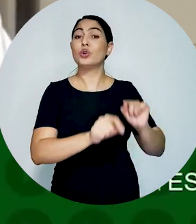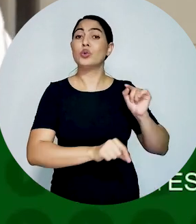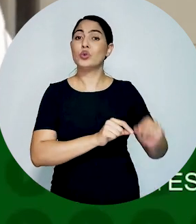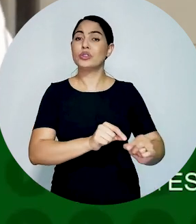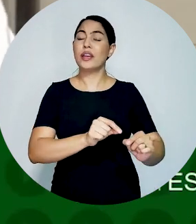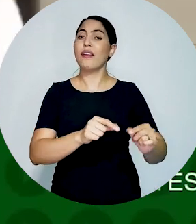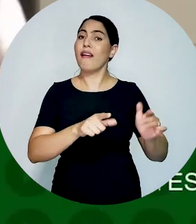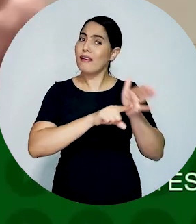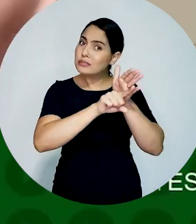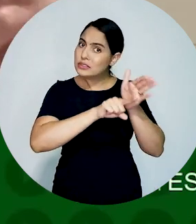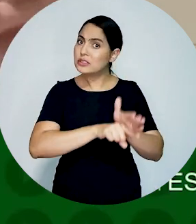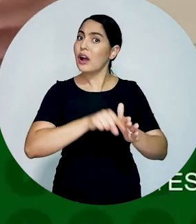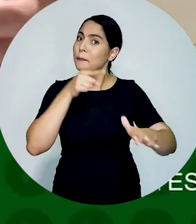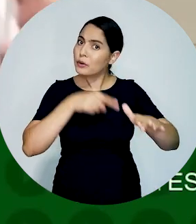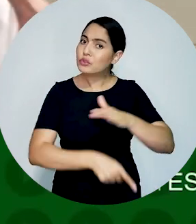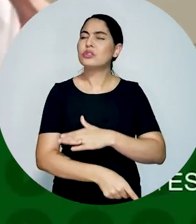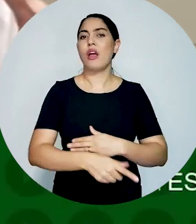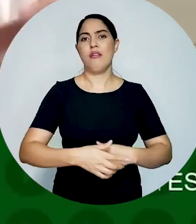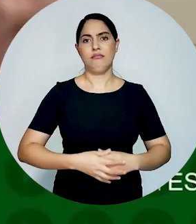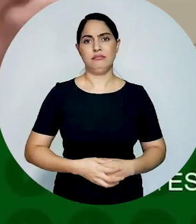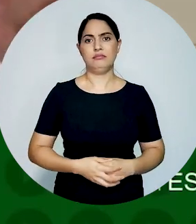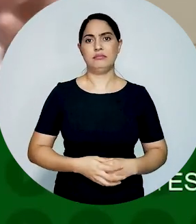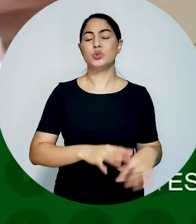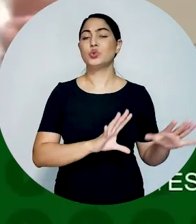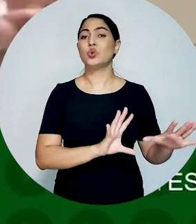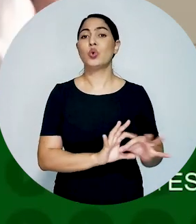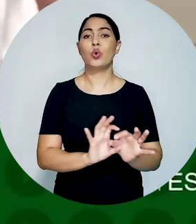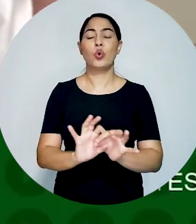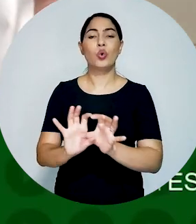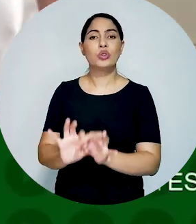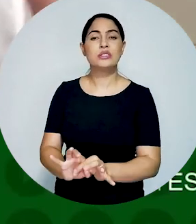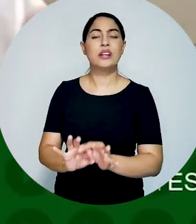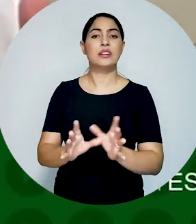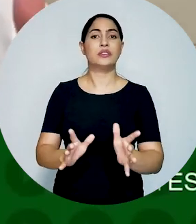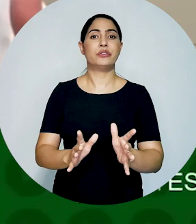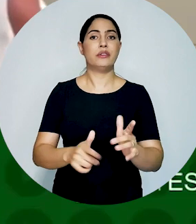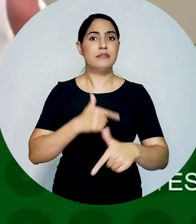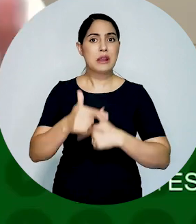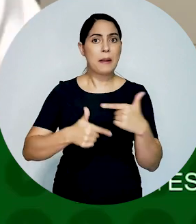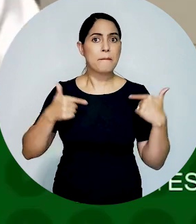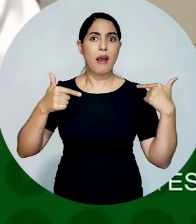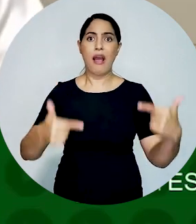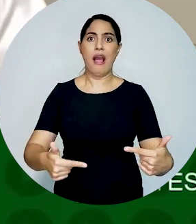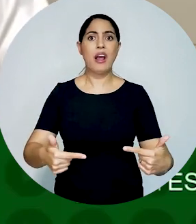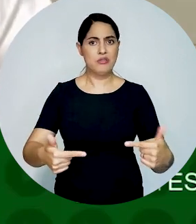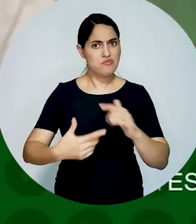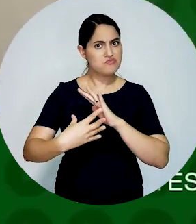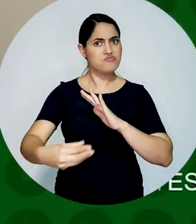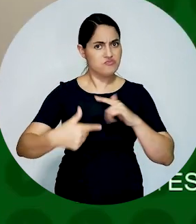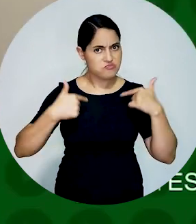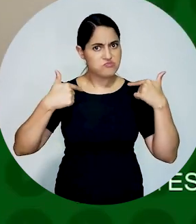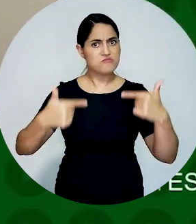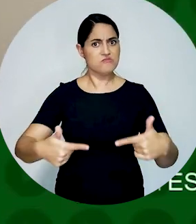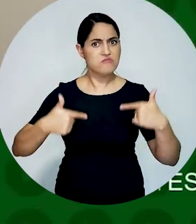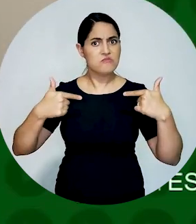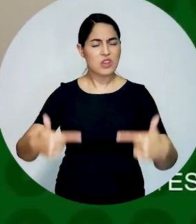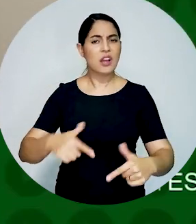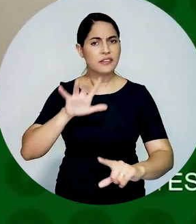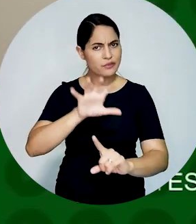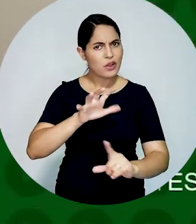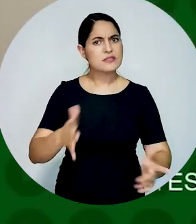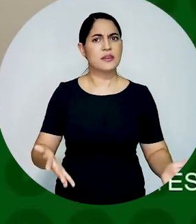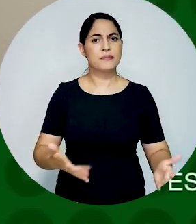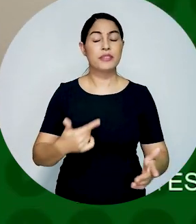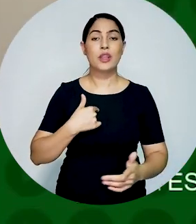viu na faculdade. É para, de alguma maneira, você fazer um recorte de aprofundamento e aquilo reverbere e se